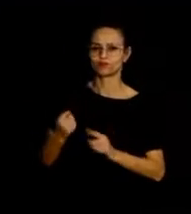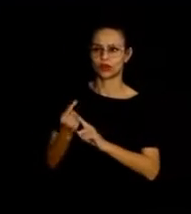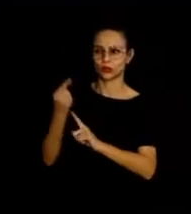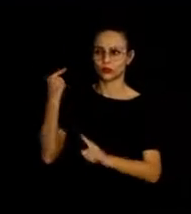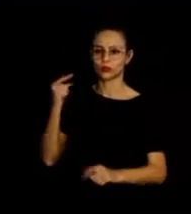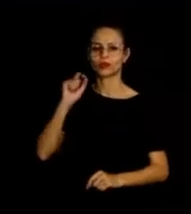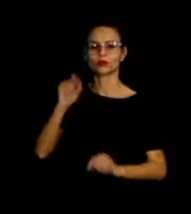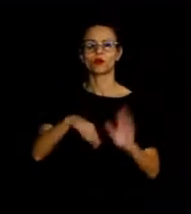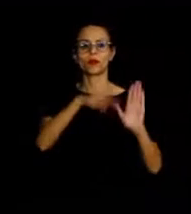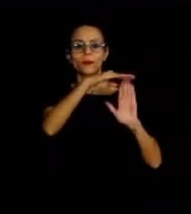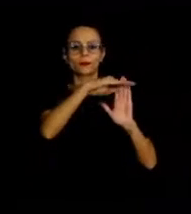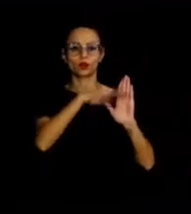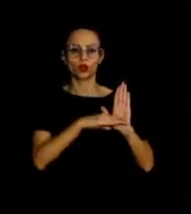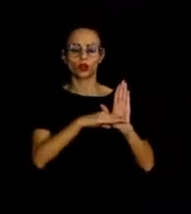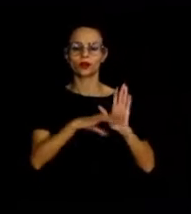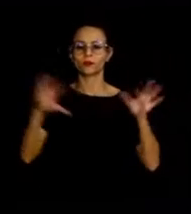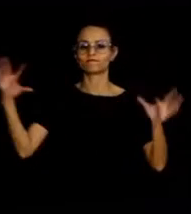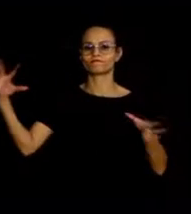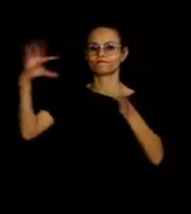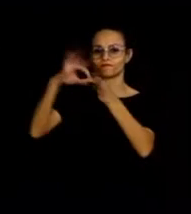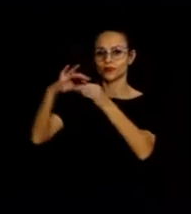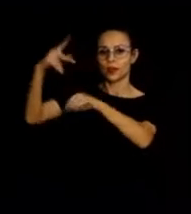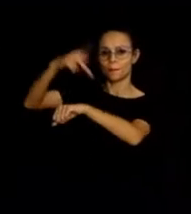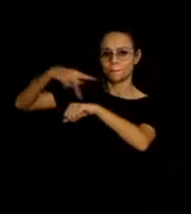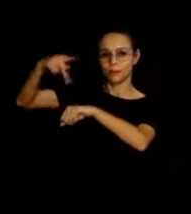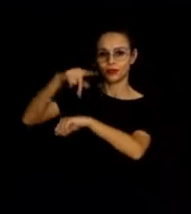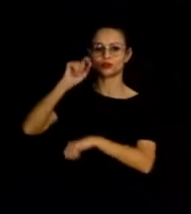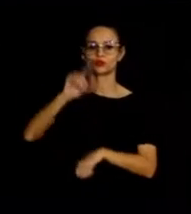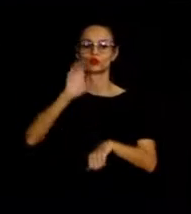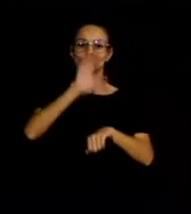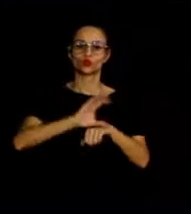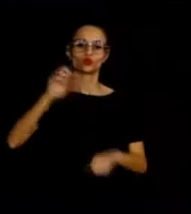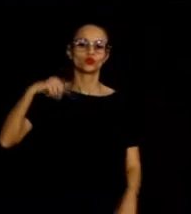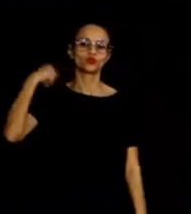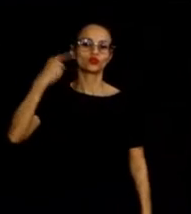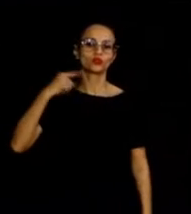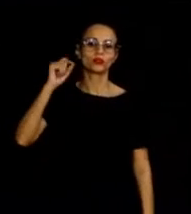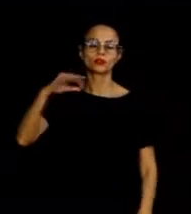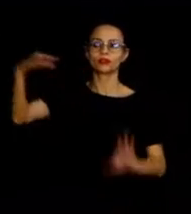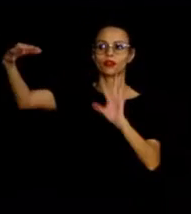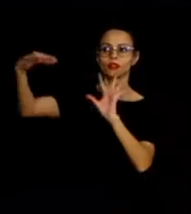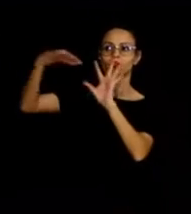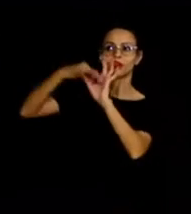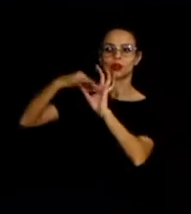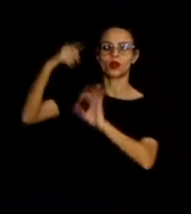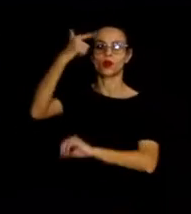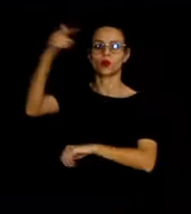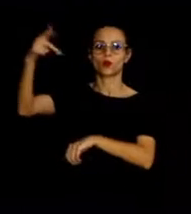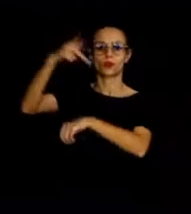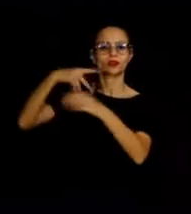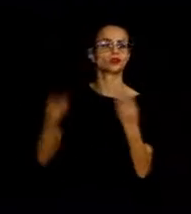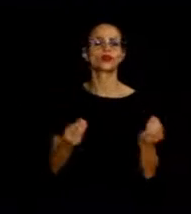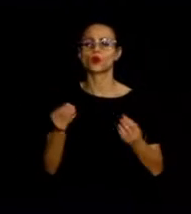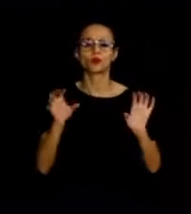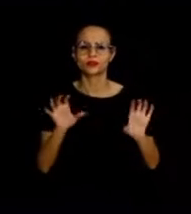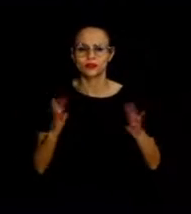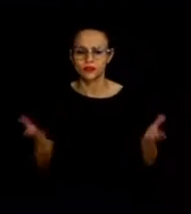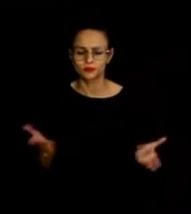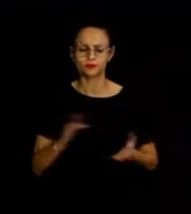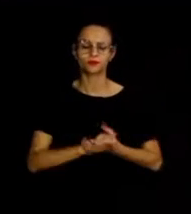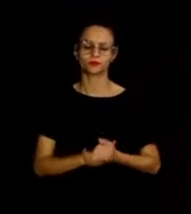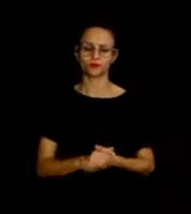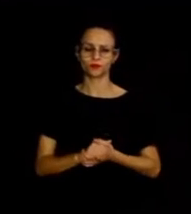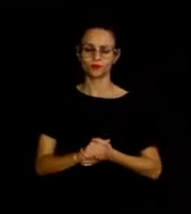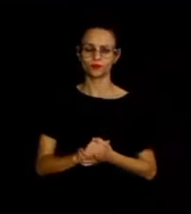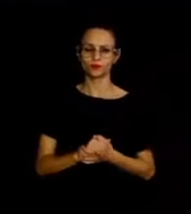num programa de internacionalização e o curso de direito está e internacionalizado em que mês e